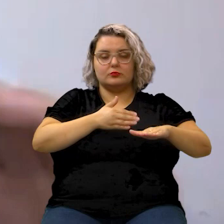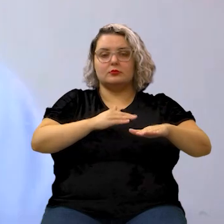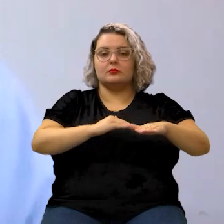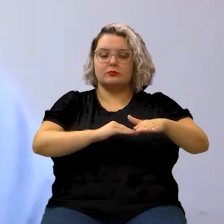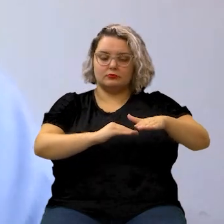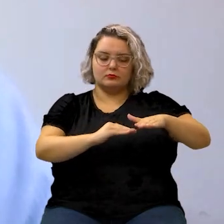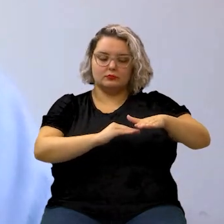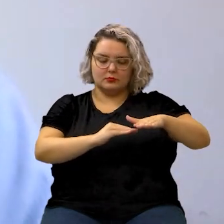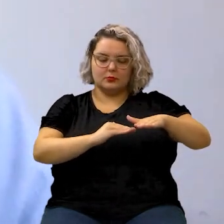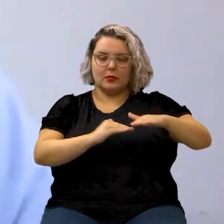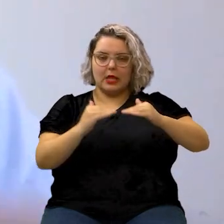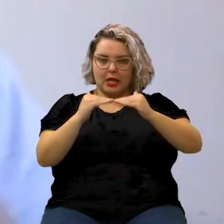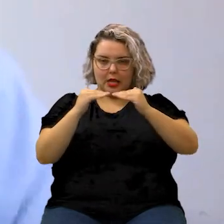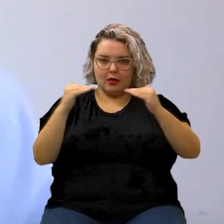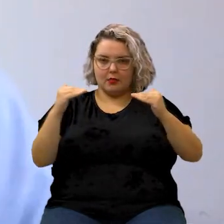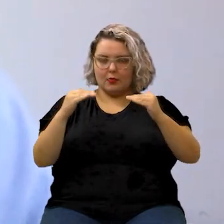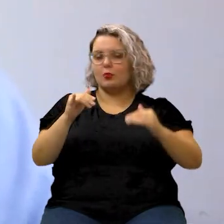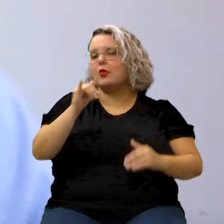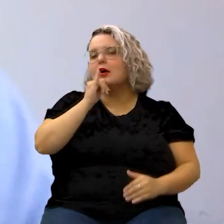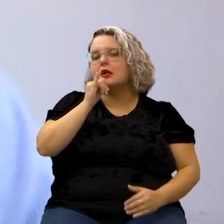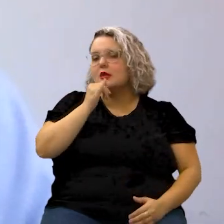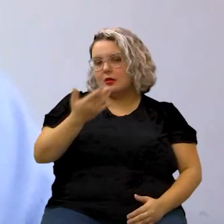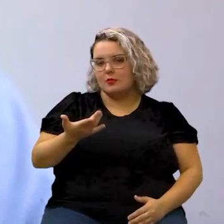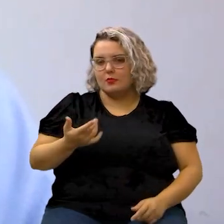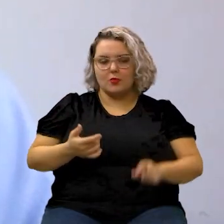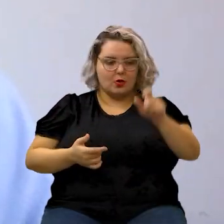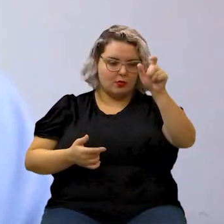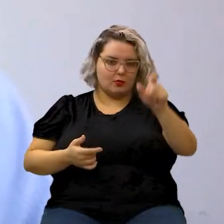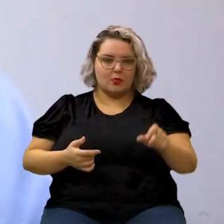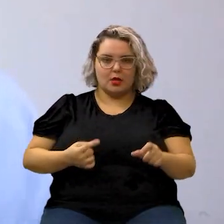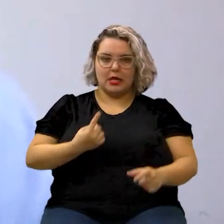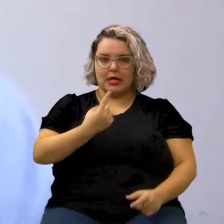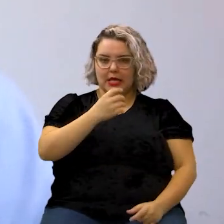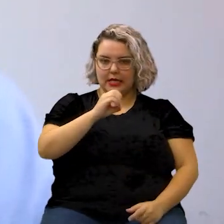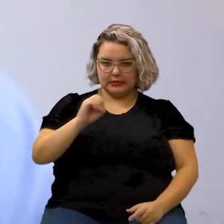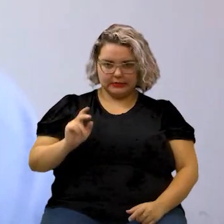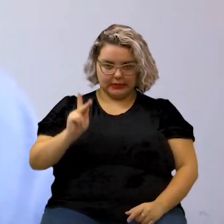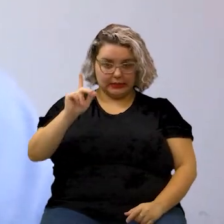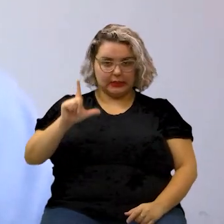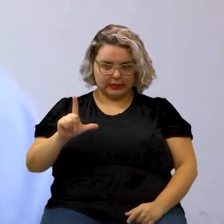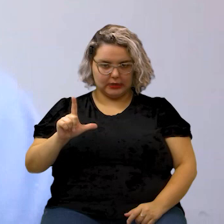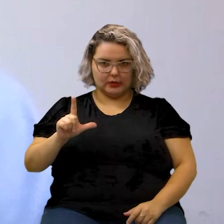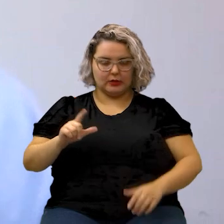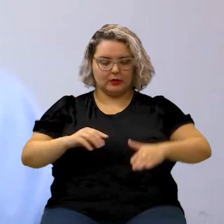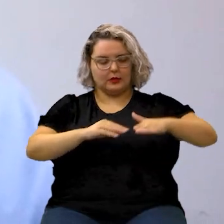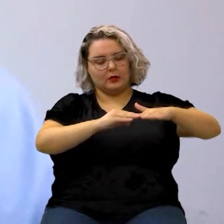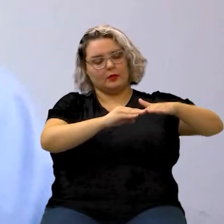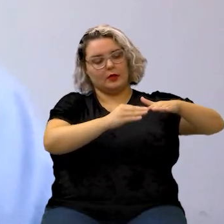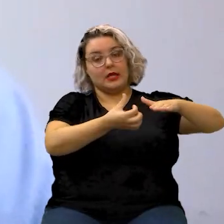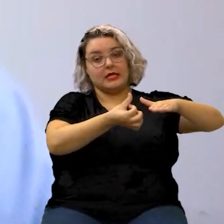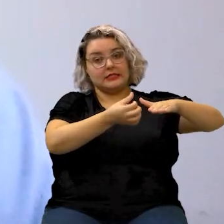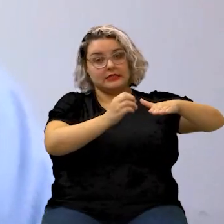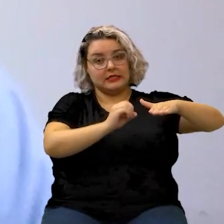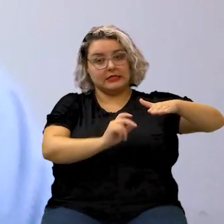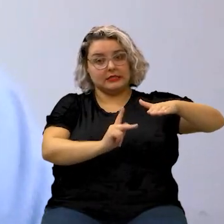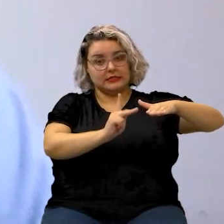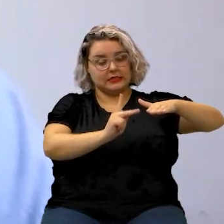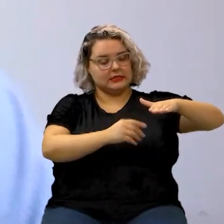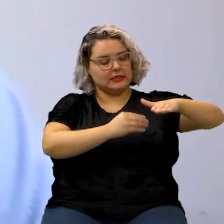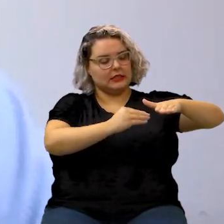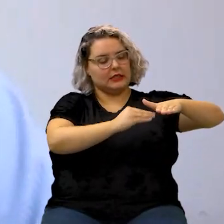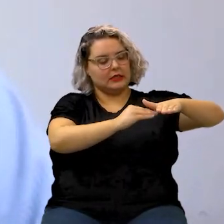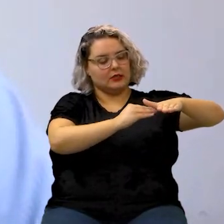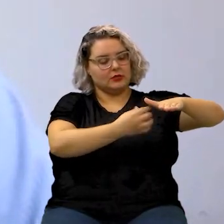fica mais ou menos assim. Vamos colocar um exemplo de uma pessoa que tem 100 quilos. Ela tem que colocar 60 quilos na parte